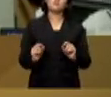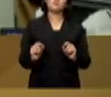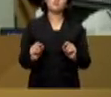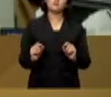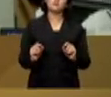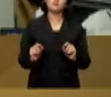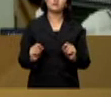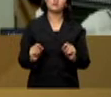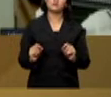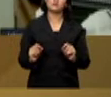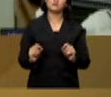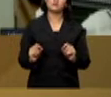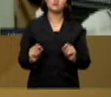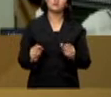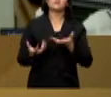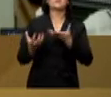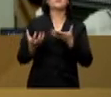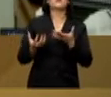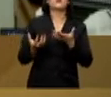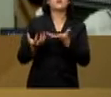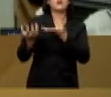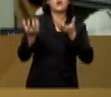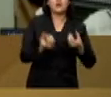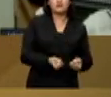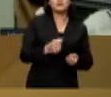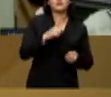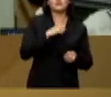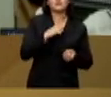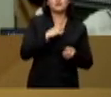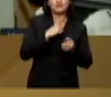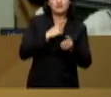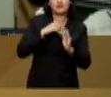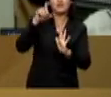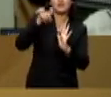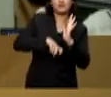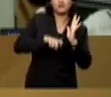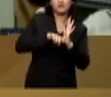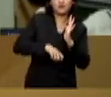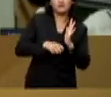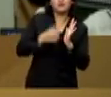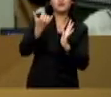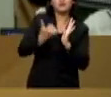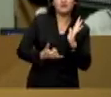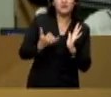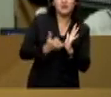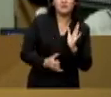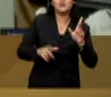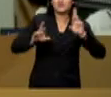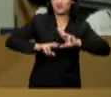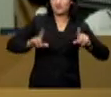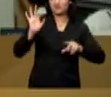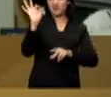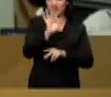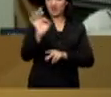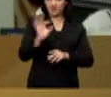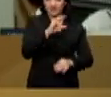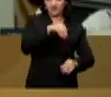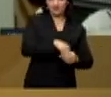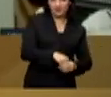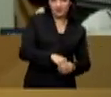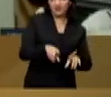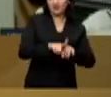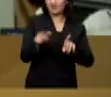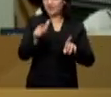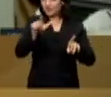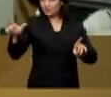a responsabilidade pelo recolhimento do imposto correspondente à diferença entre a alíquota interna e a